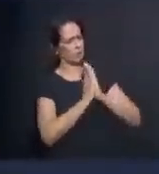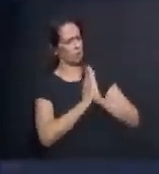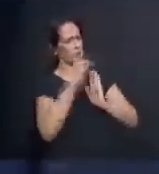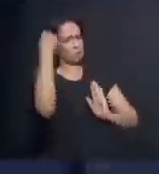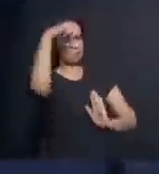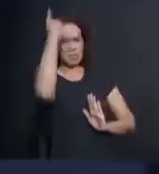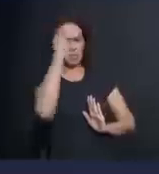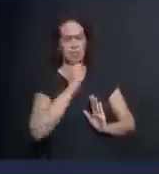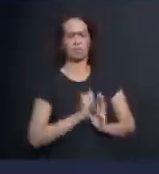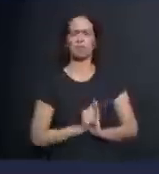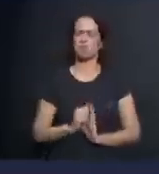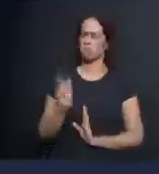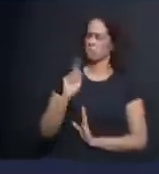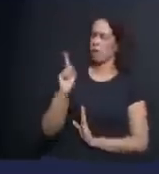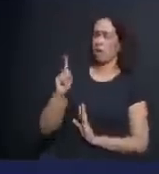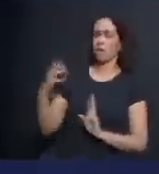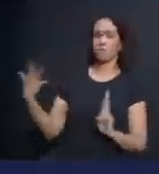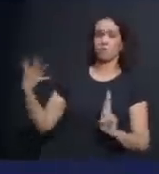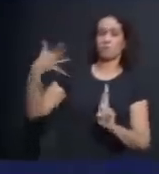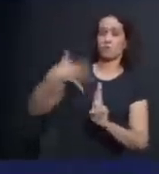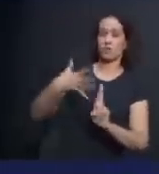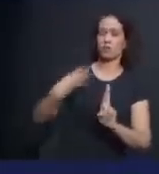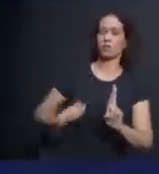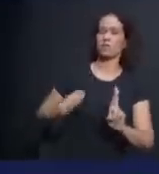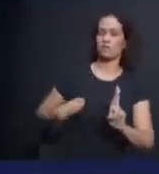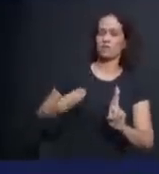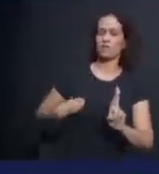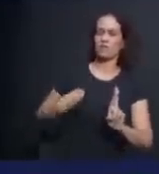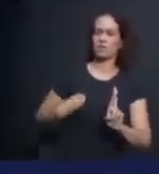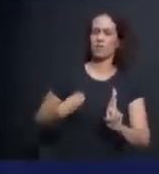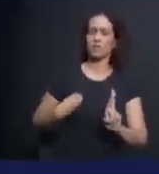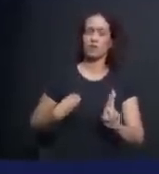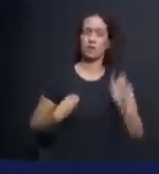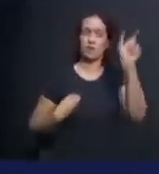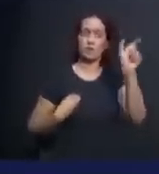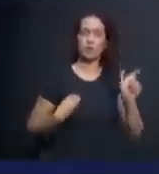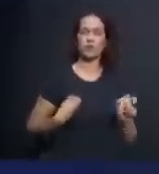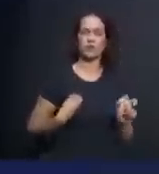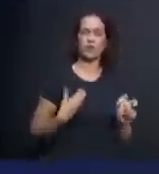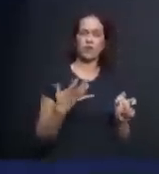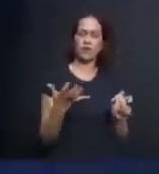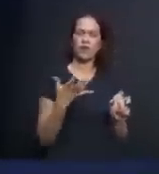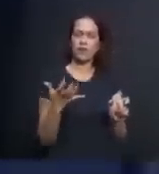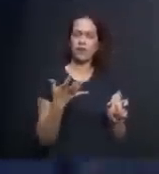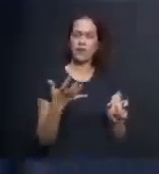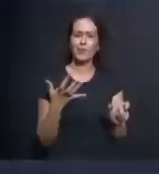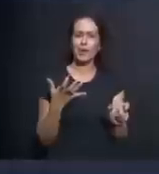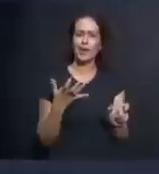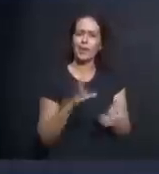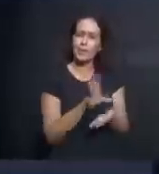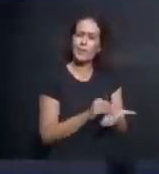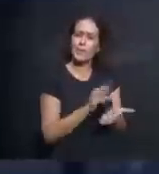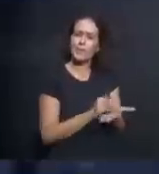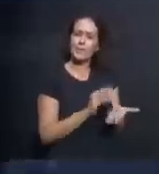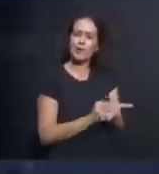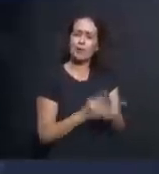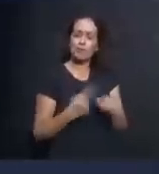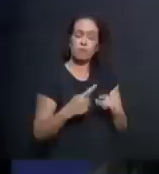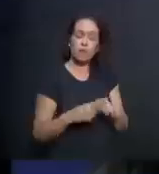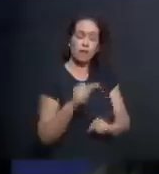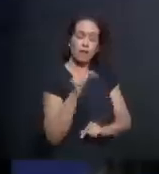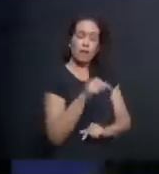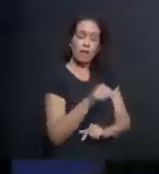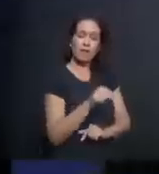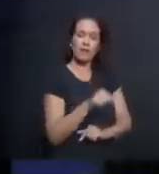Falei: não, mas é uma referência viva de alguém que eu quero me aproximar do que ele fazia, porque é isso que